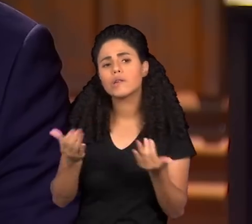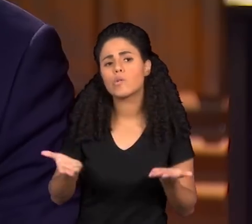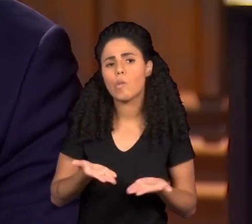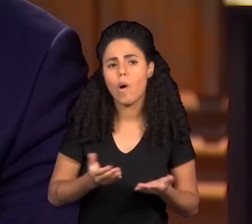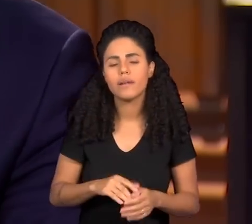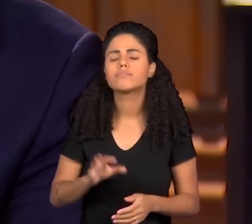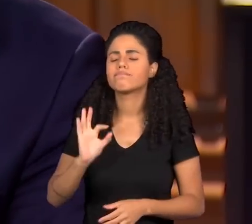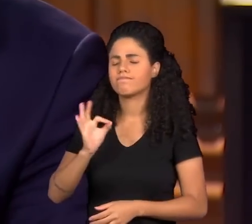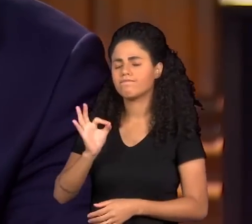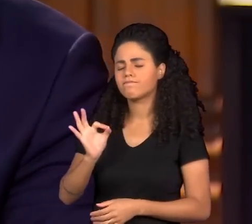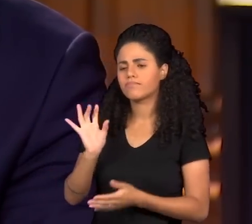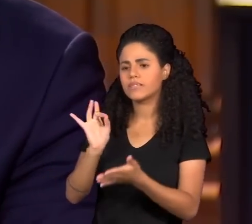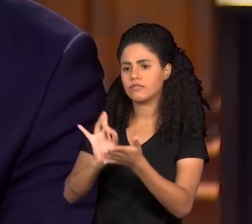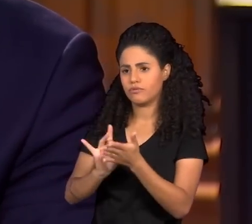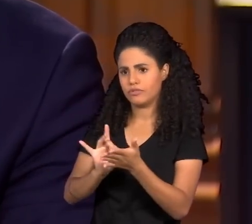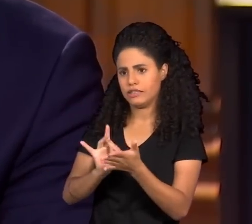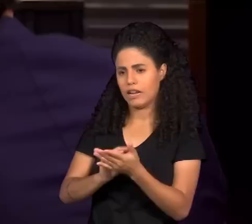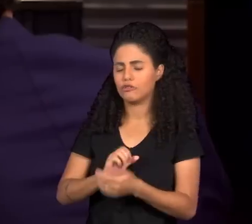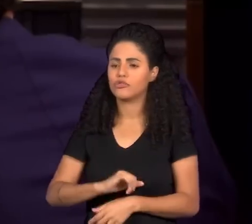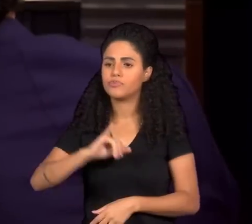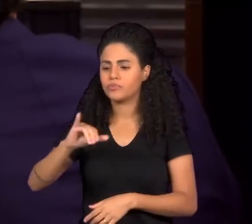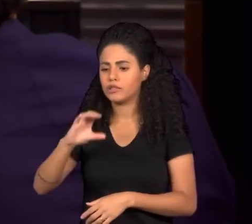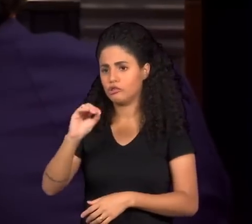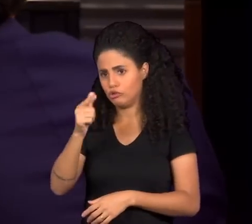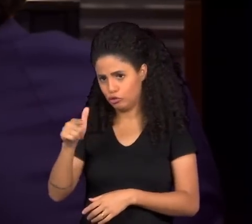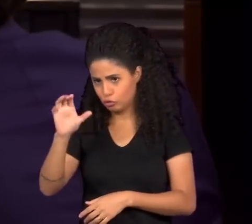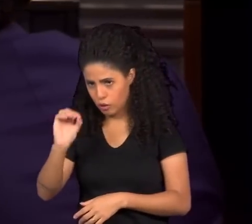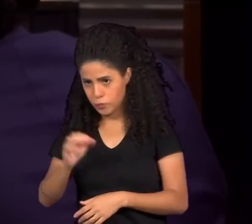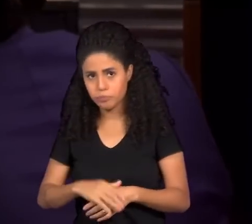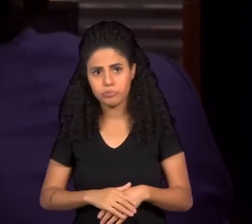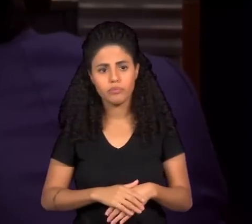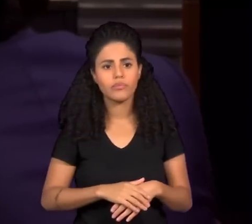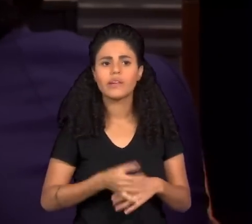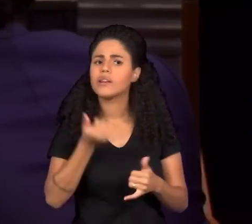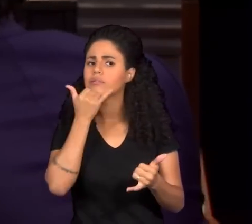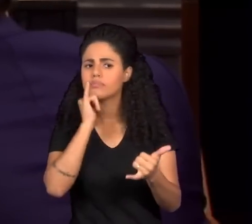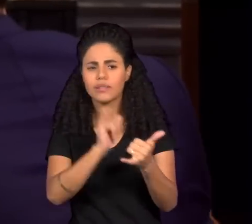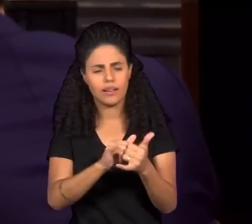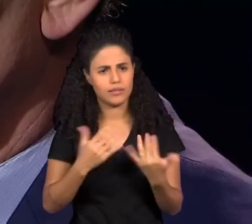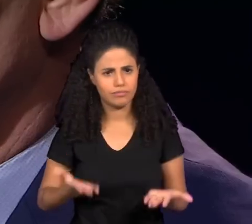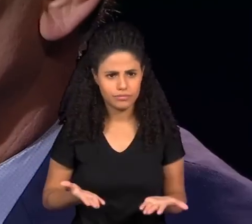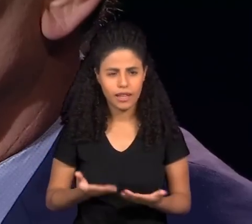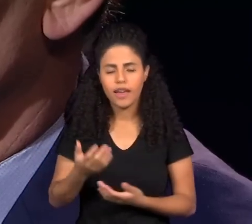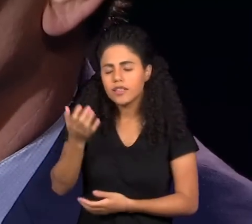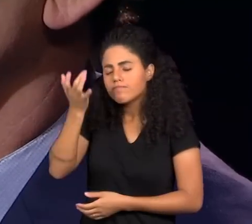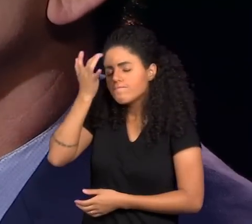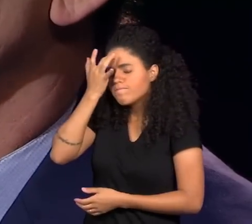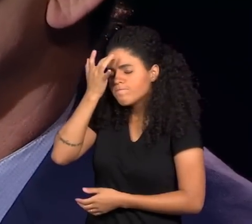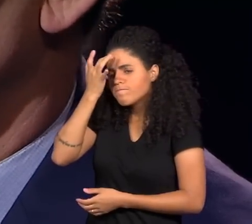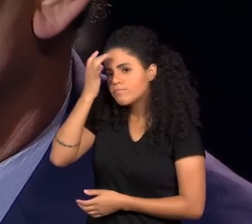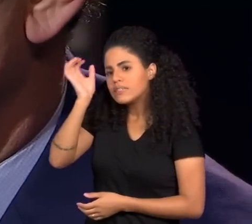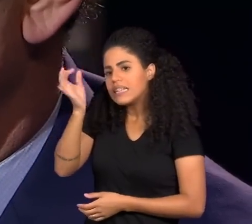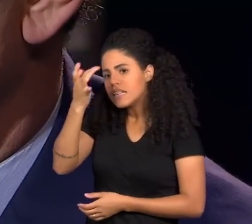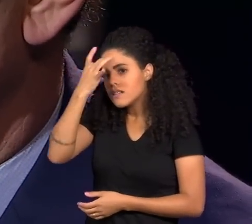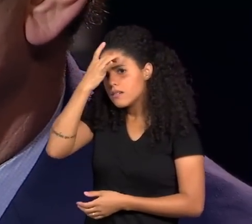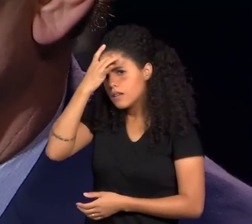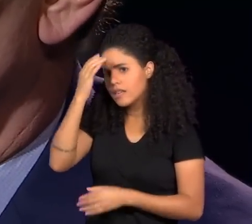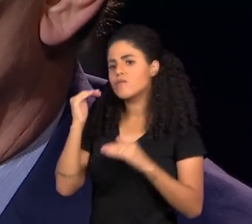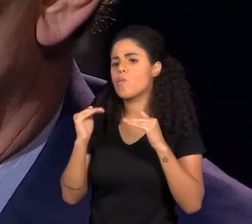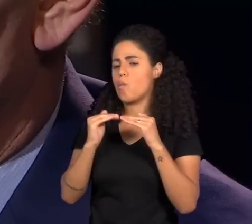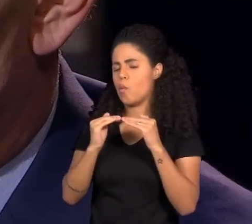verdade, não, São João Paulo II é um O 2000. pecado é antigo e o perdão é muito A recente. consciência humana mudou. O senhor há de convir